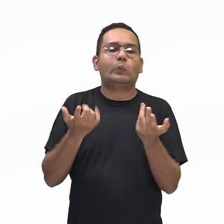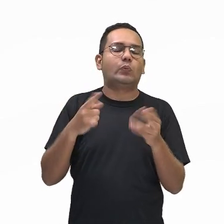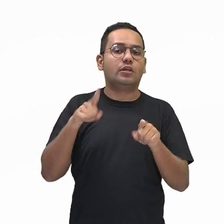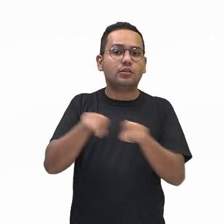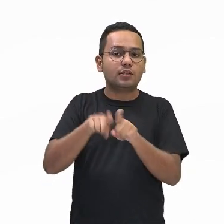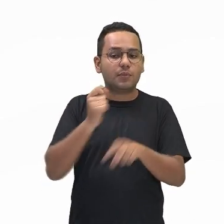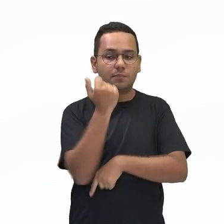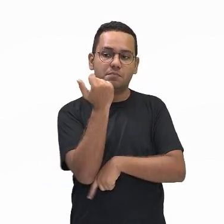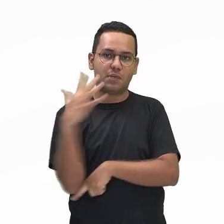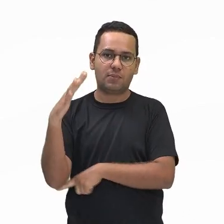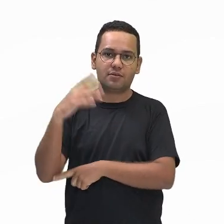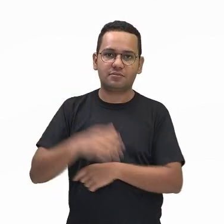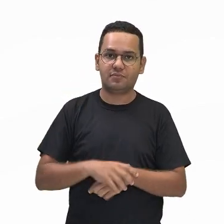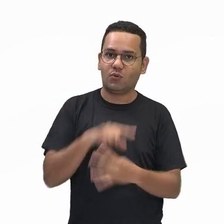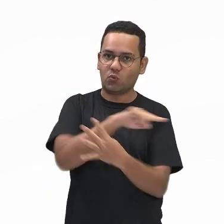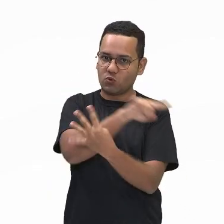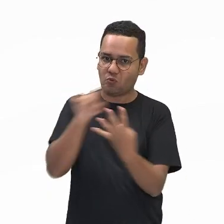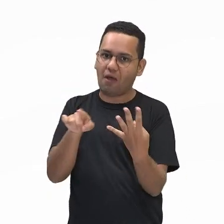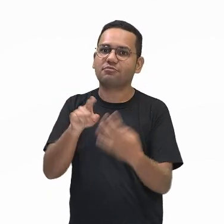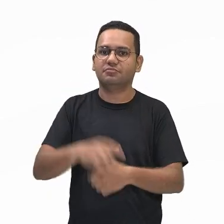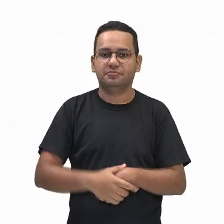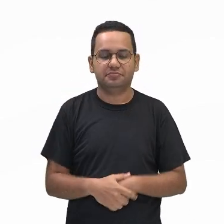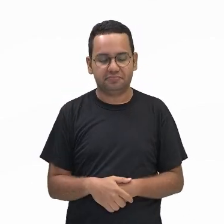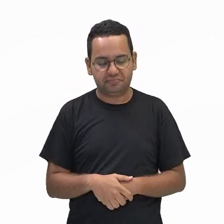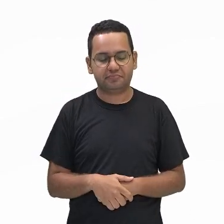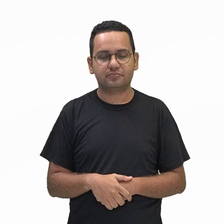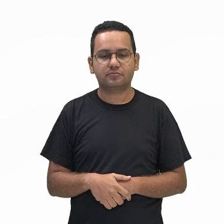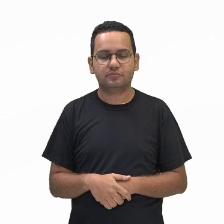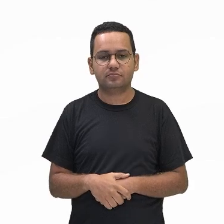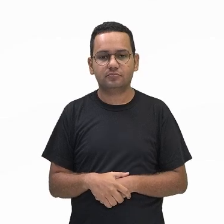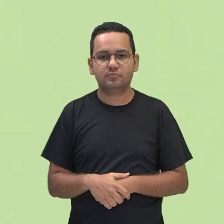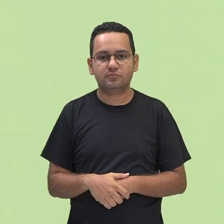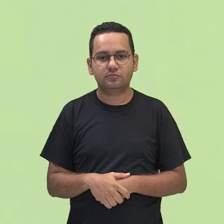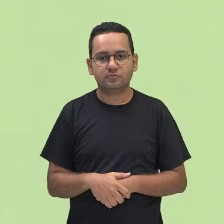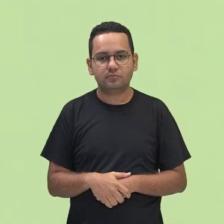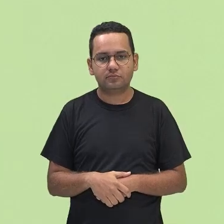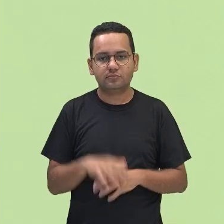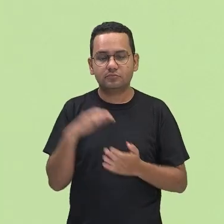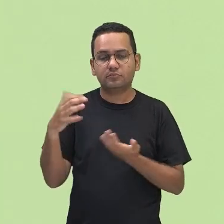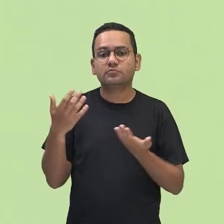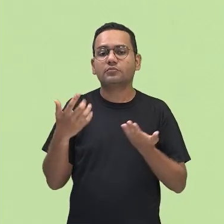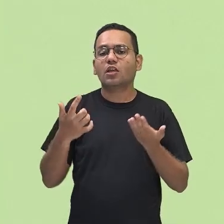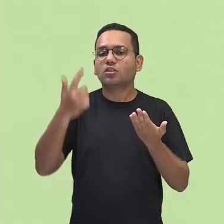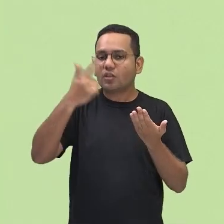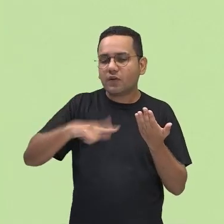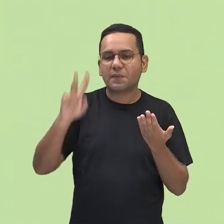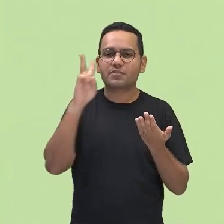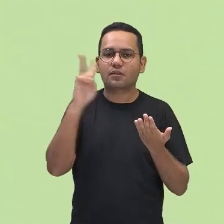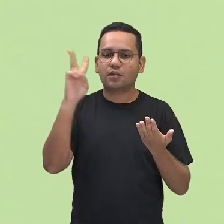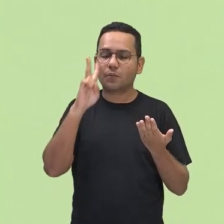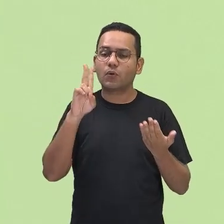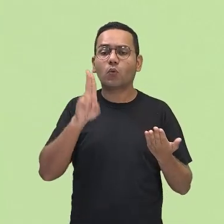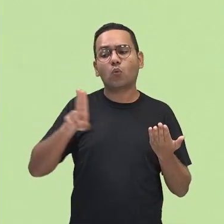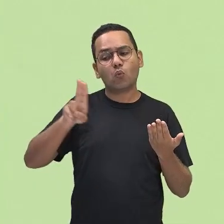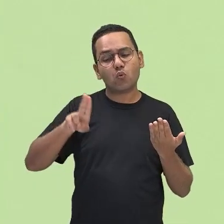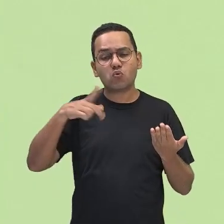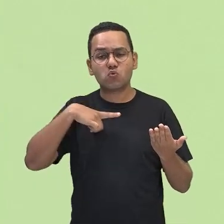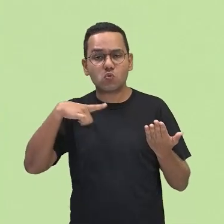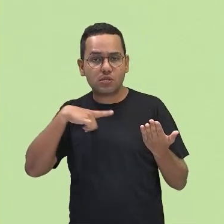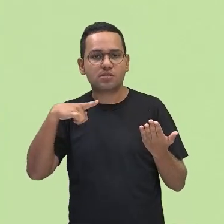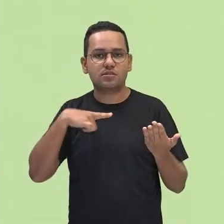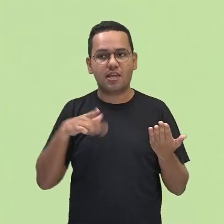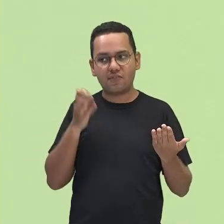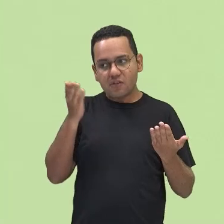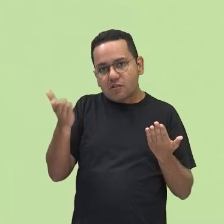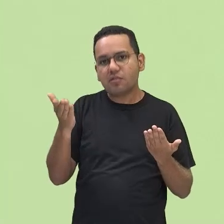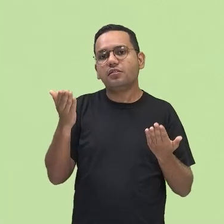meio ambiente. Então, a gente vai aí relembrar algumas das aplicações da biotecnologia que vai utilizar aí